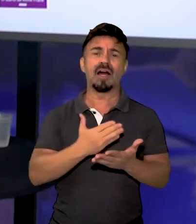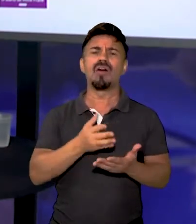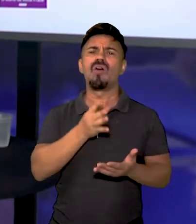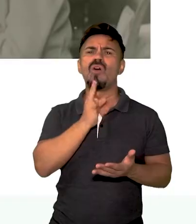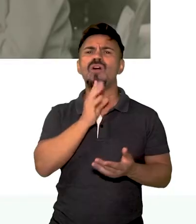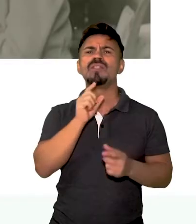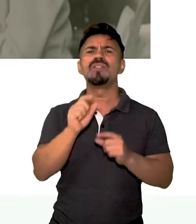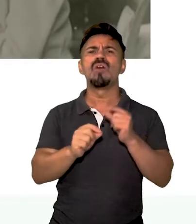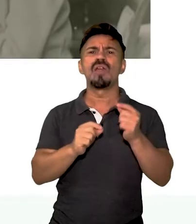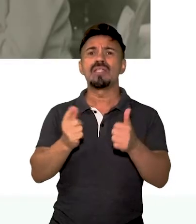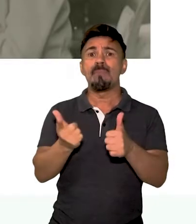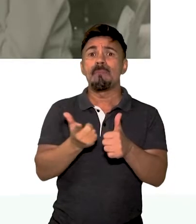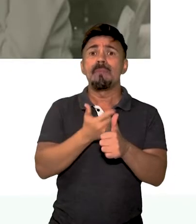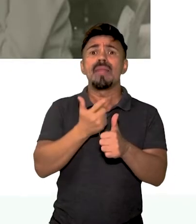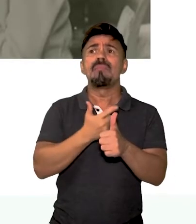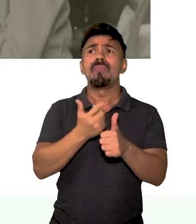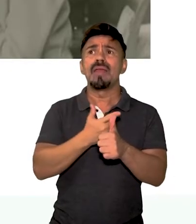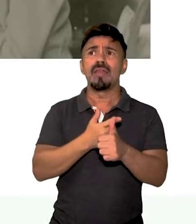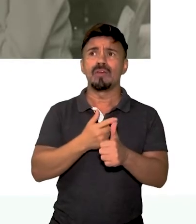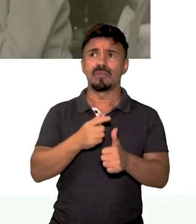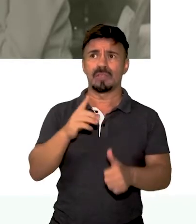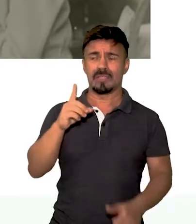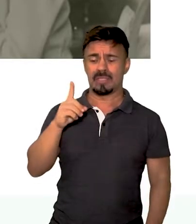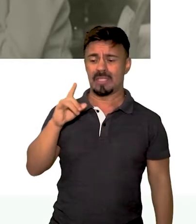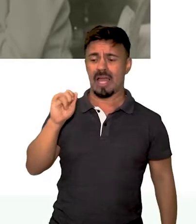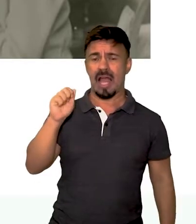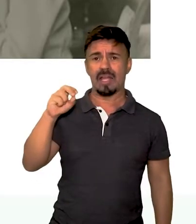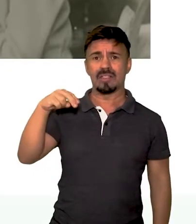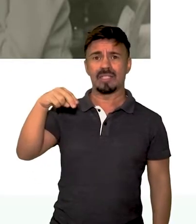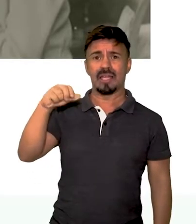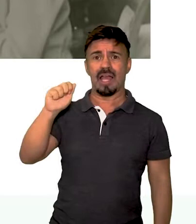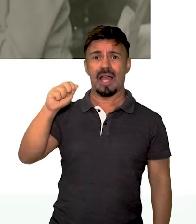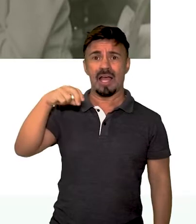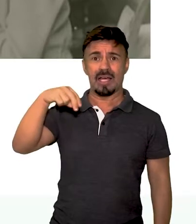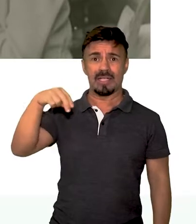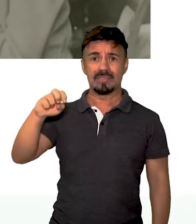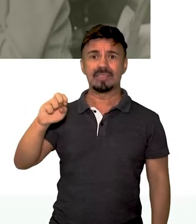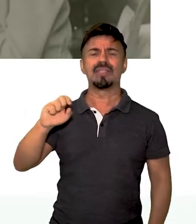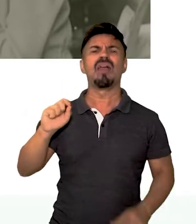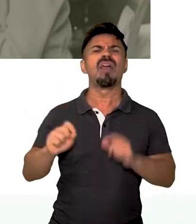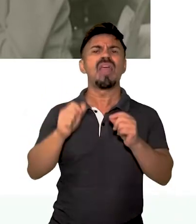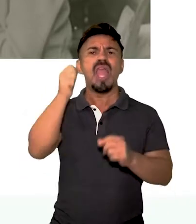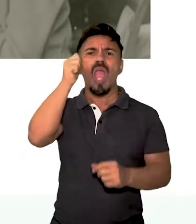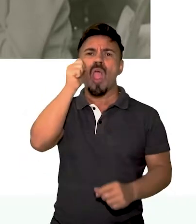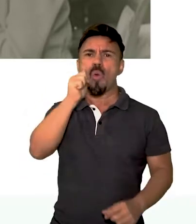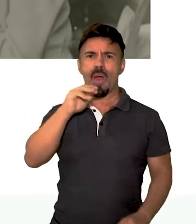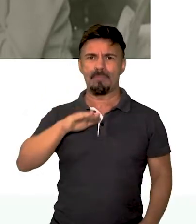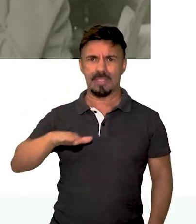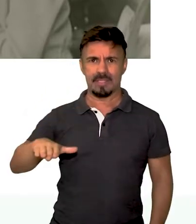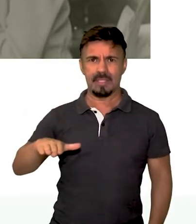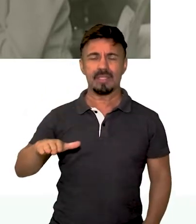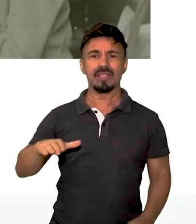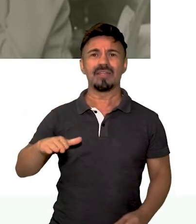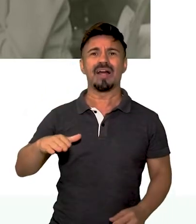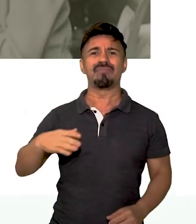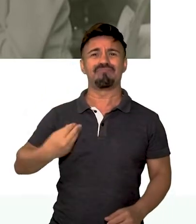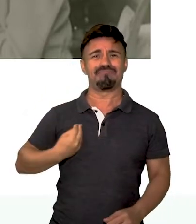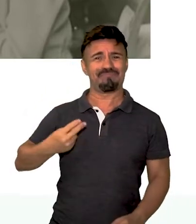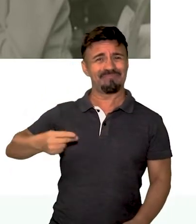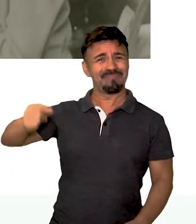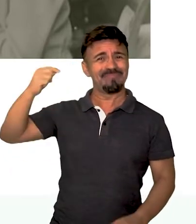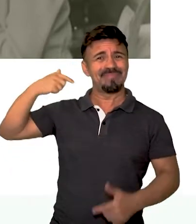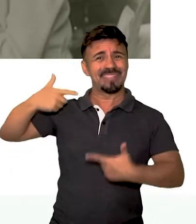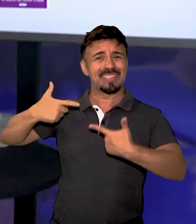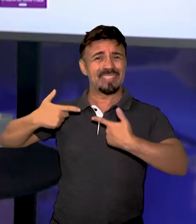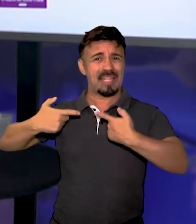o diário desse primeiro, que é o diário de Anne Frank. Uma menina, certo? Que ela viveu na guerra e